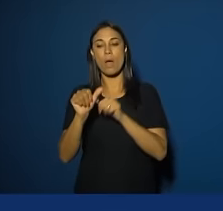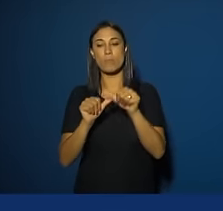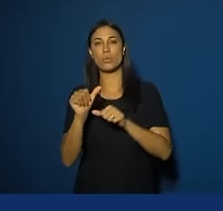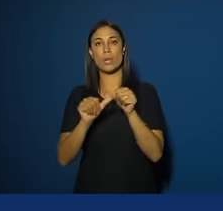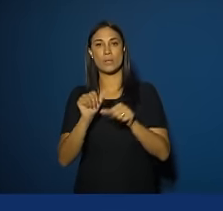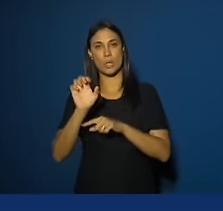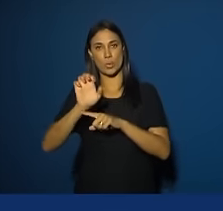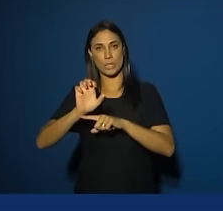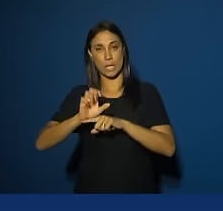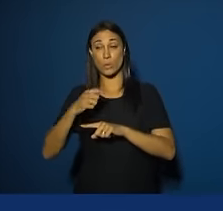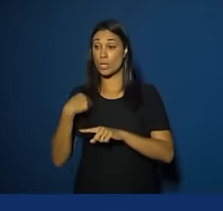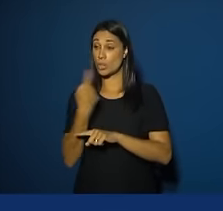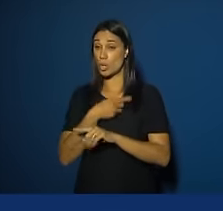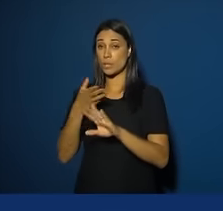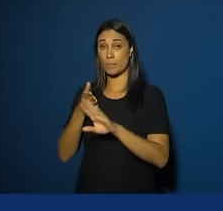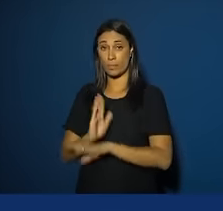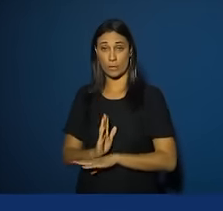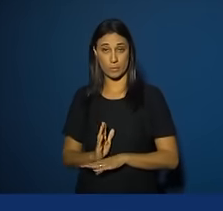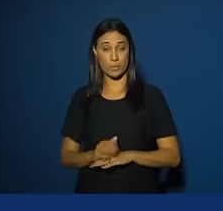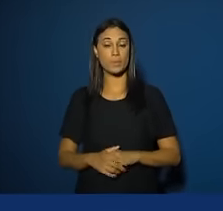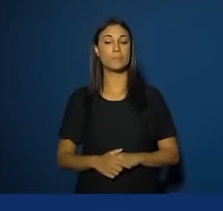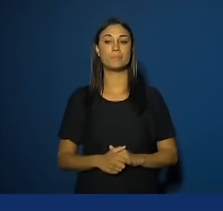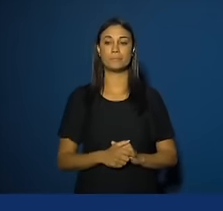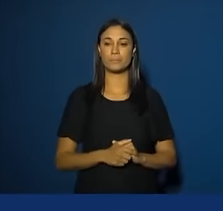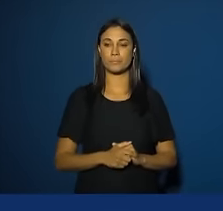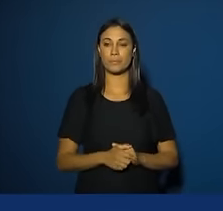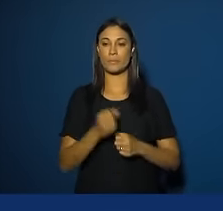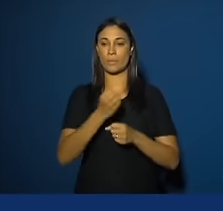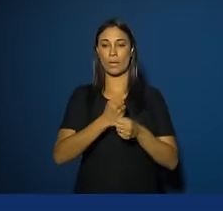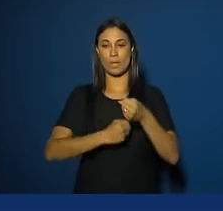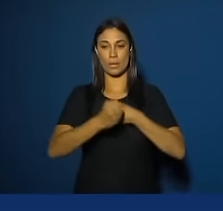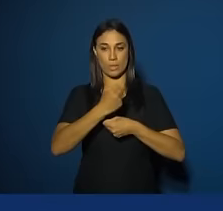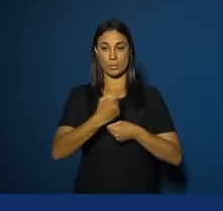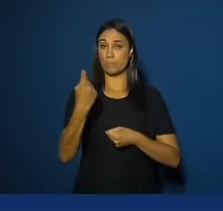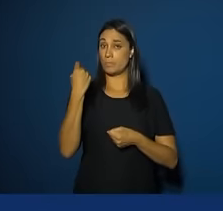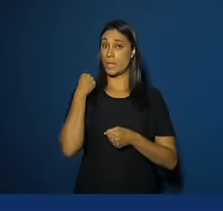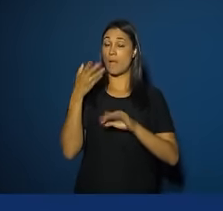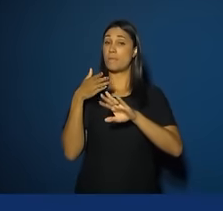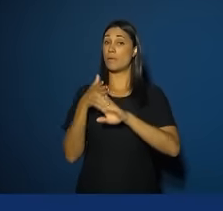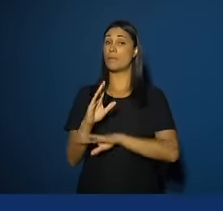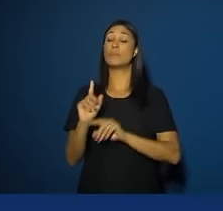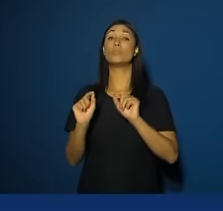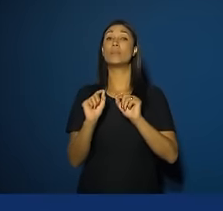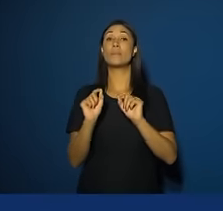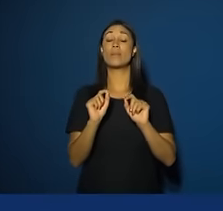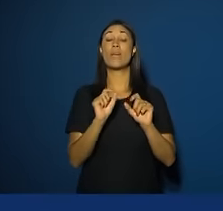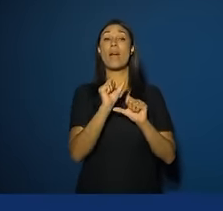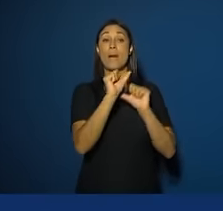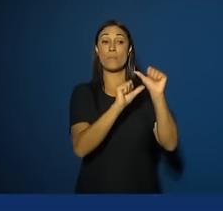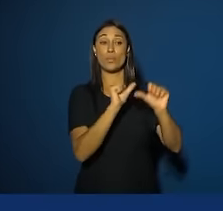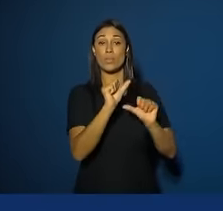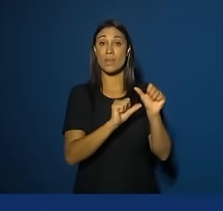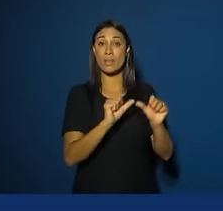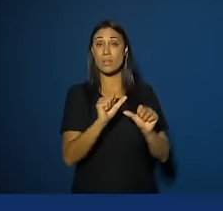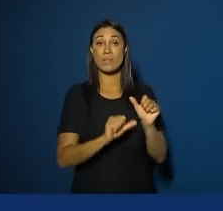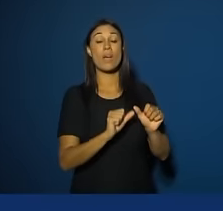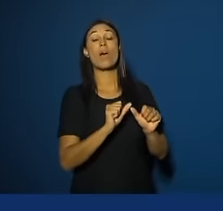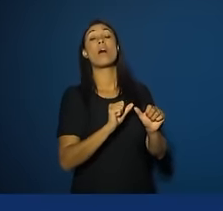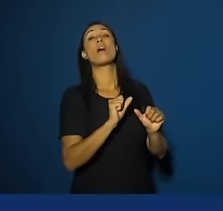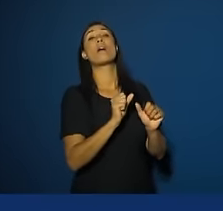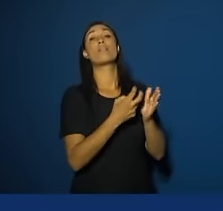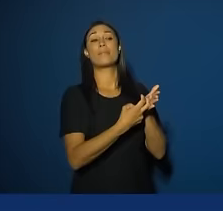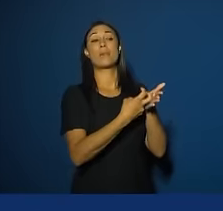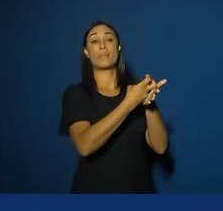aprovamos a ano passado aprovamos a reforma tributária né muito mais